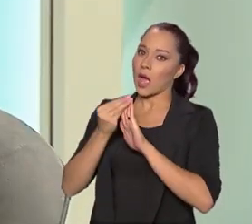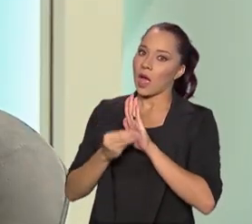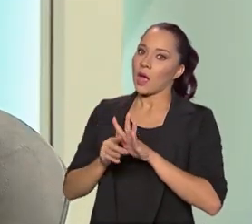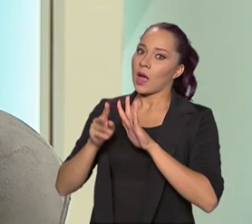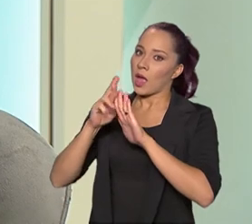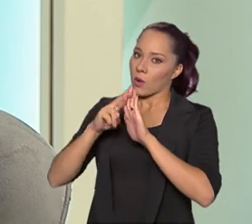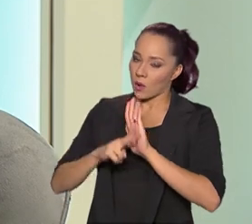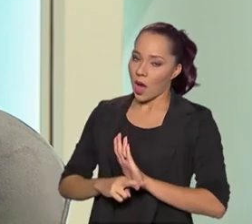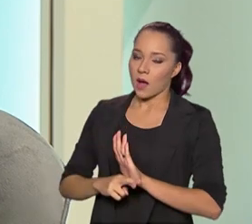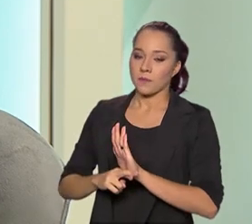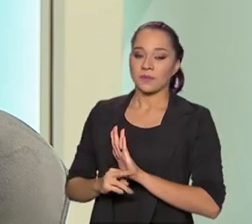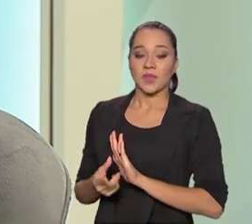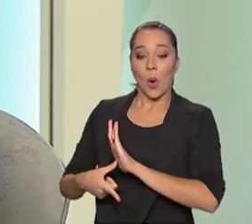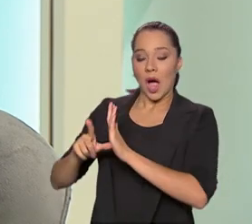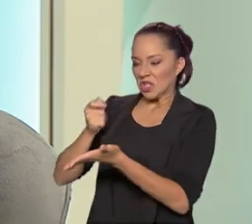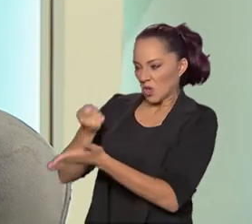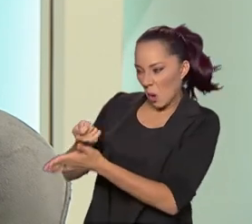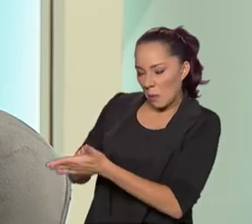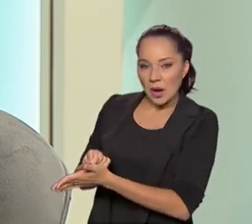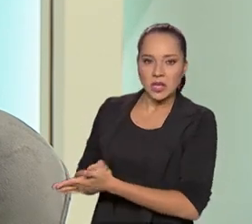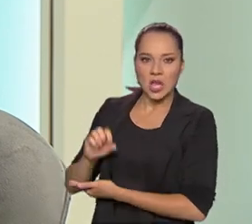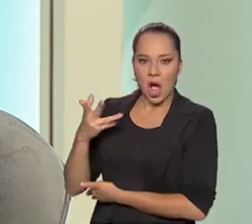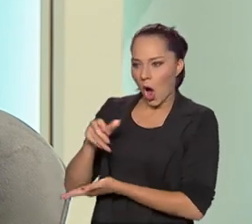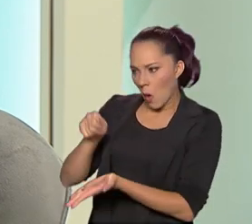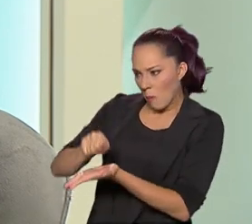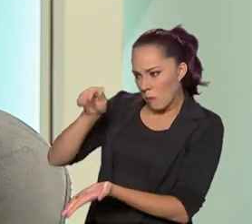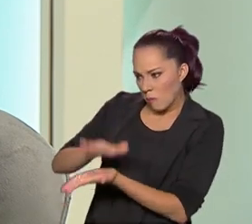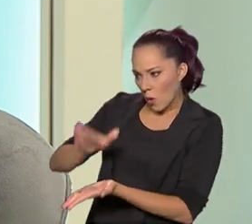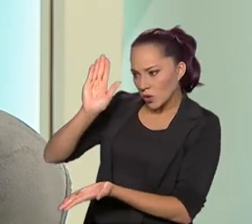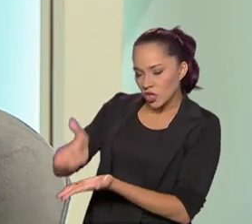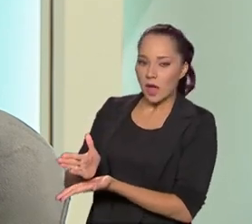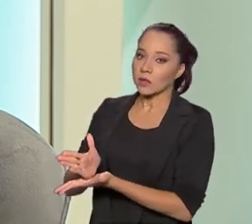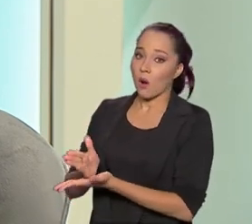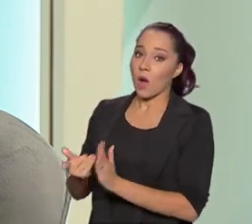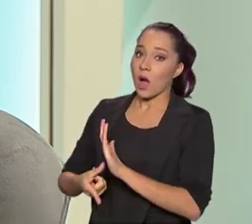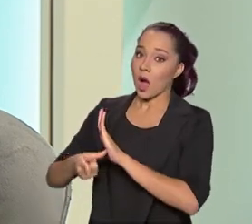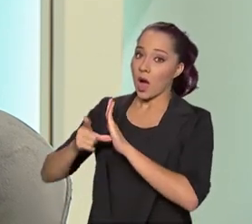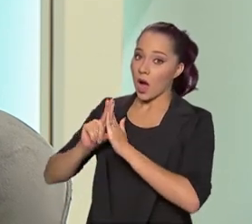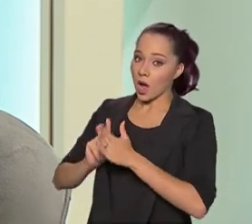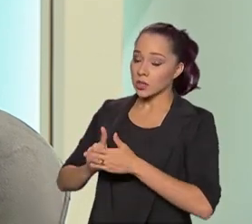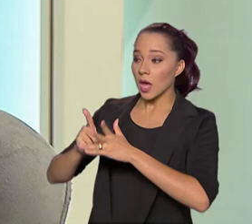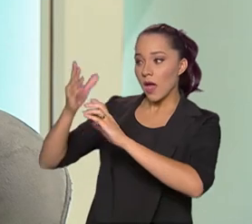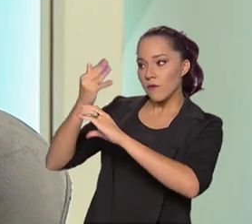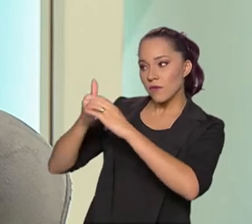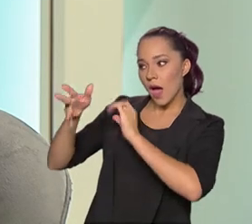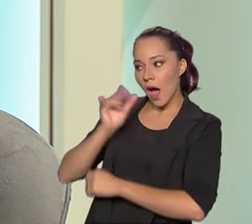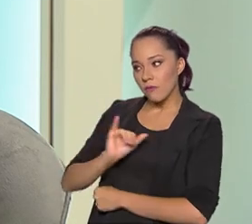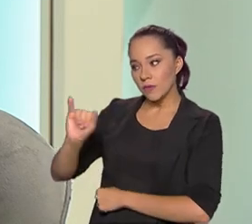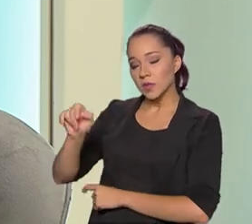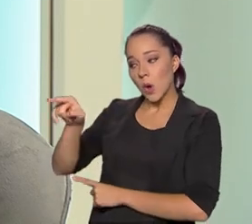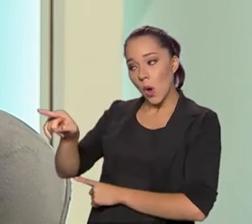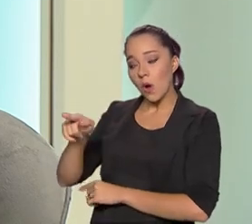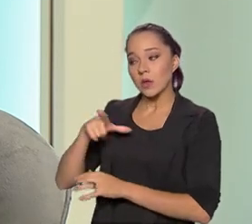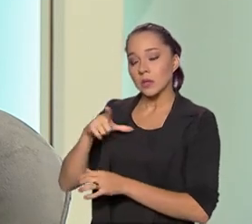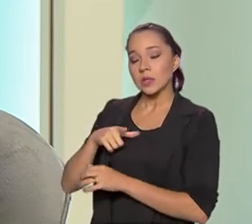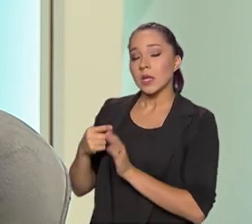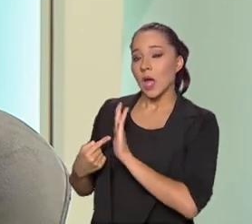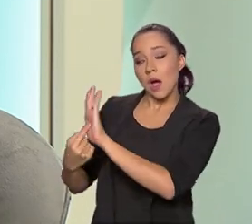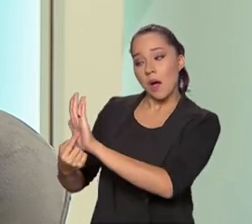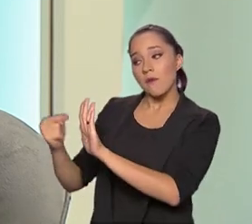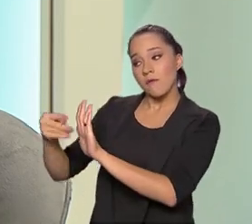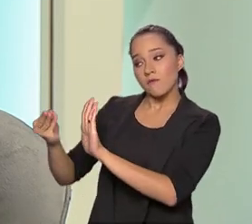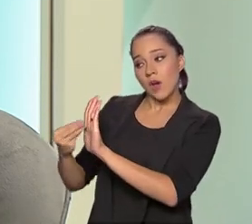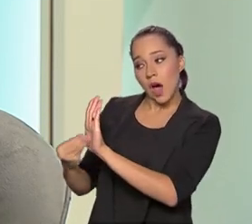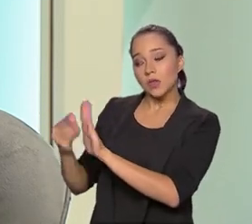qualquer procedimento de cobrança ou de imposição de multas. Nós estamos enviando aos contribuintes o